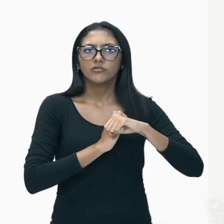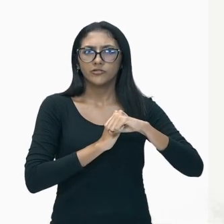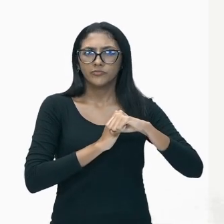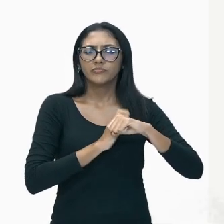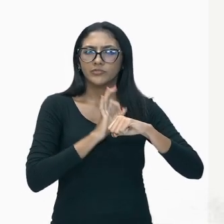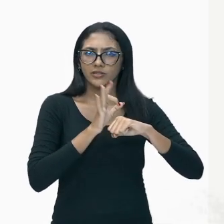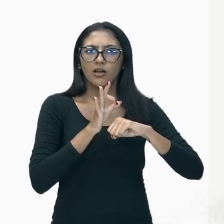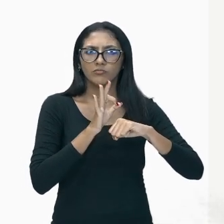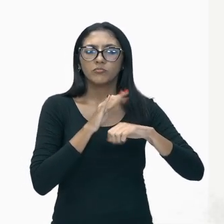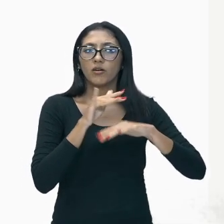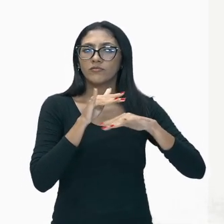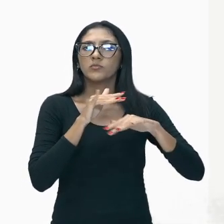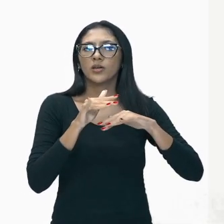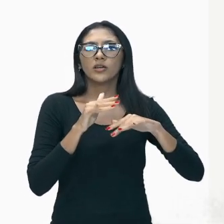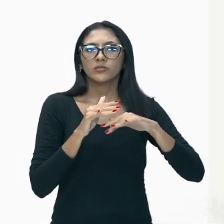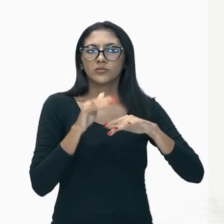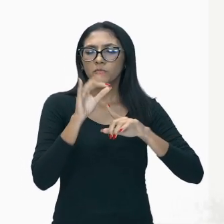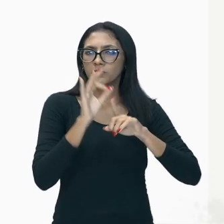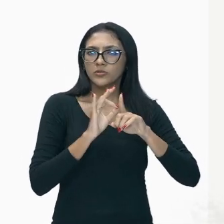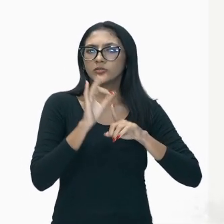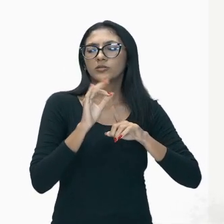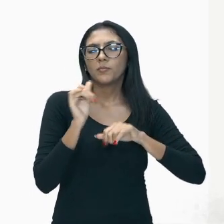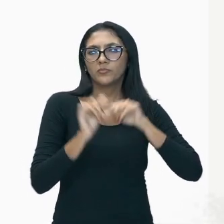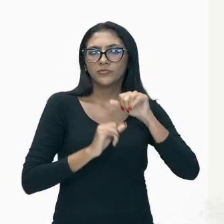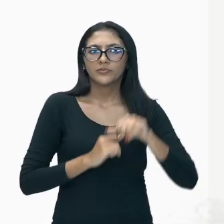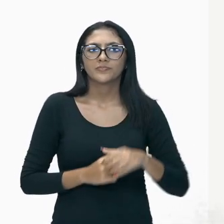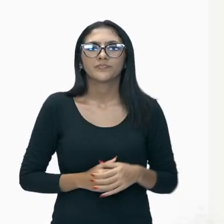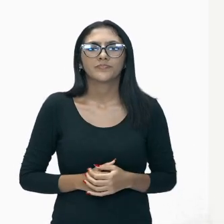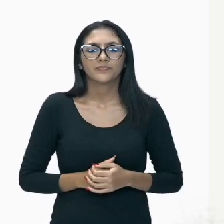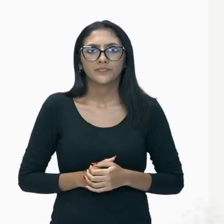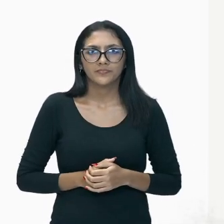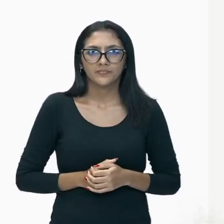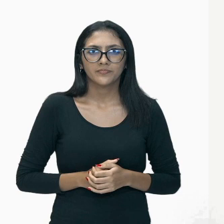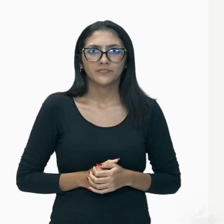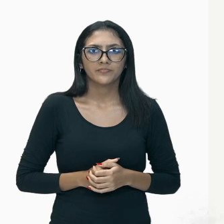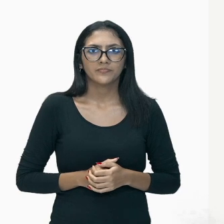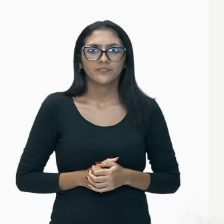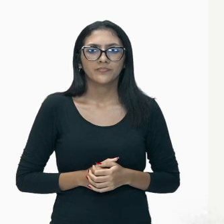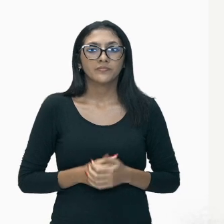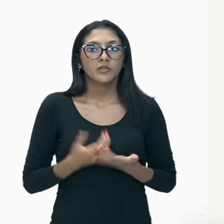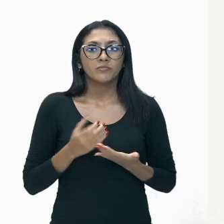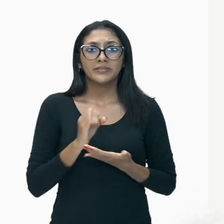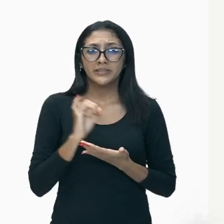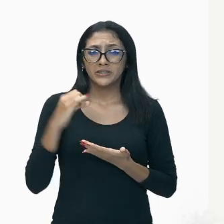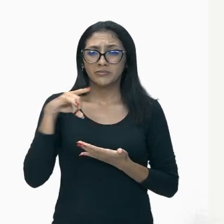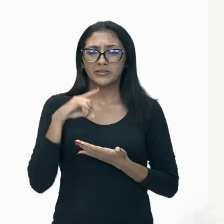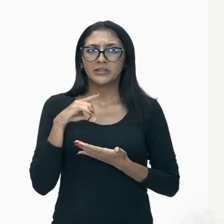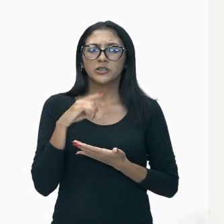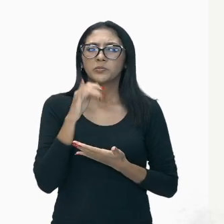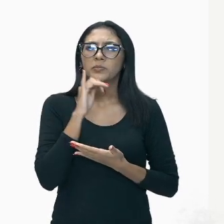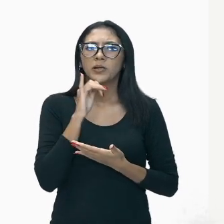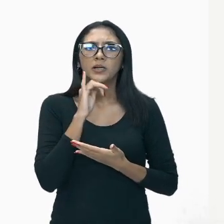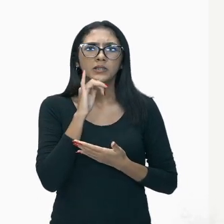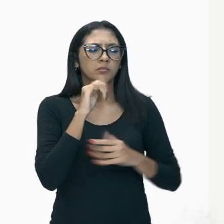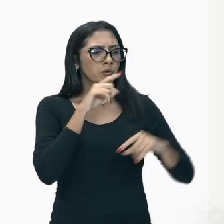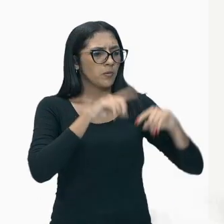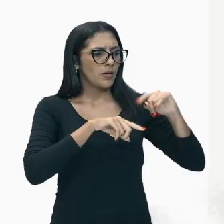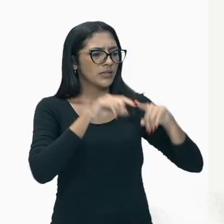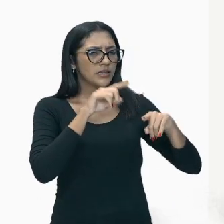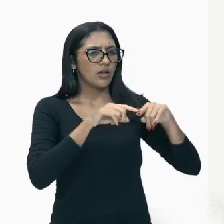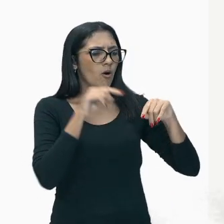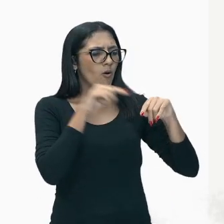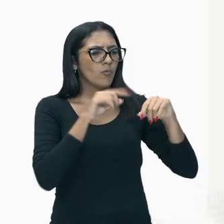do material. E quando você percebe, se você tocar na lâmpada, vamos ter o que nesse